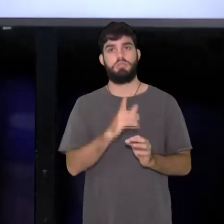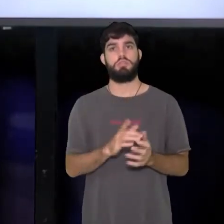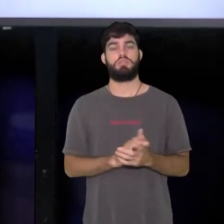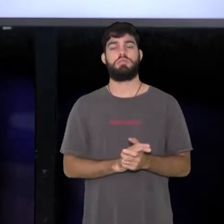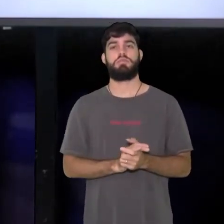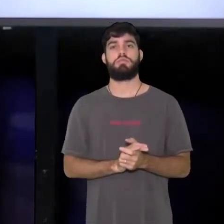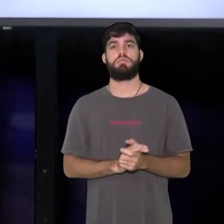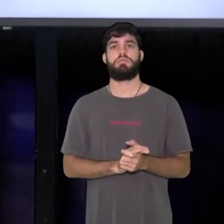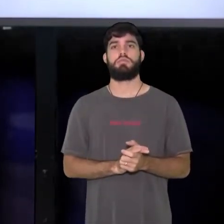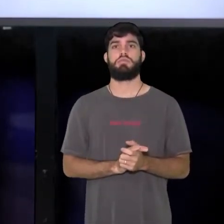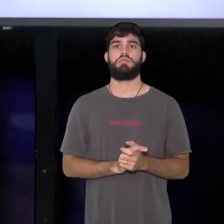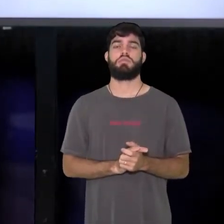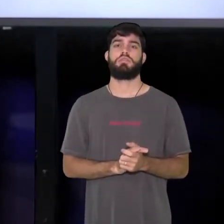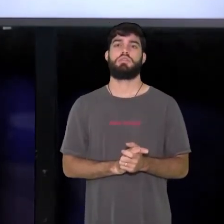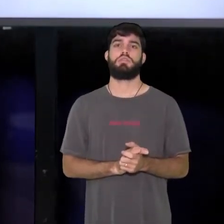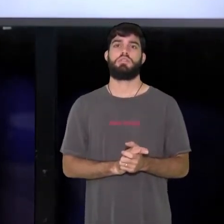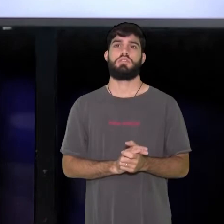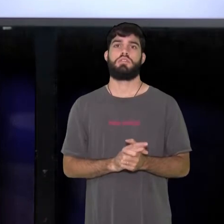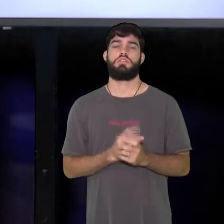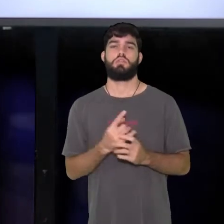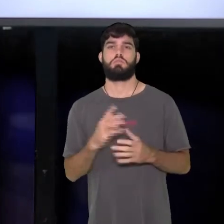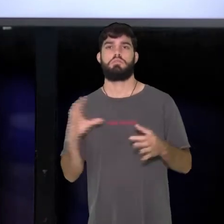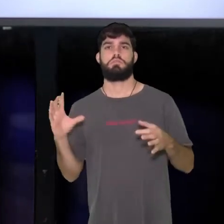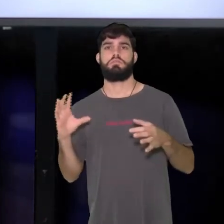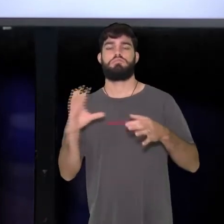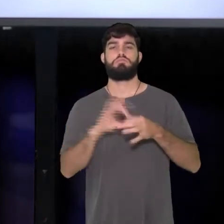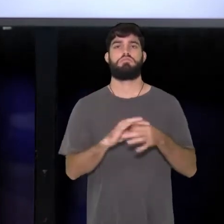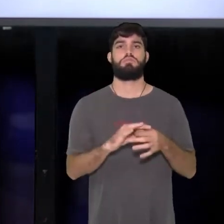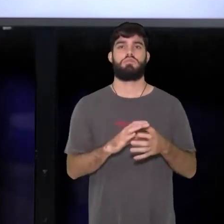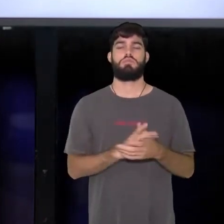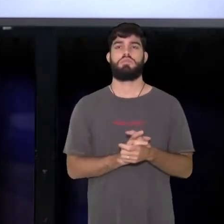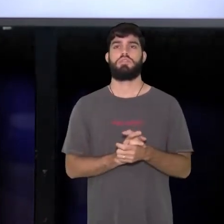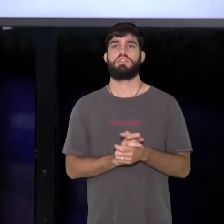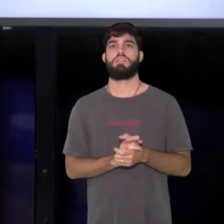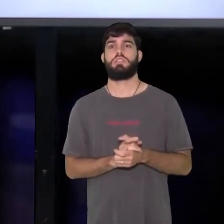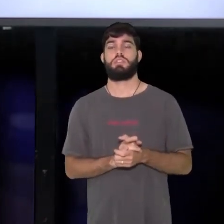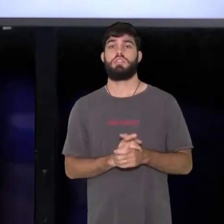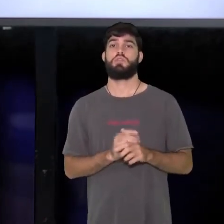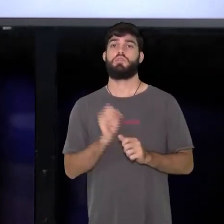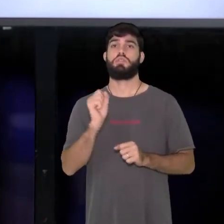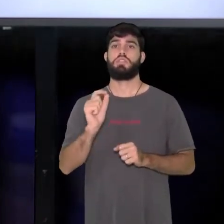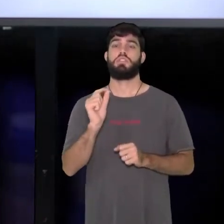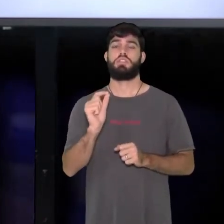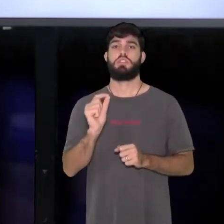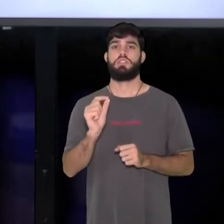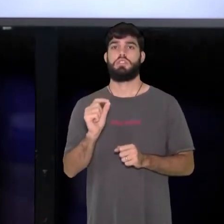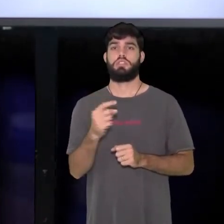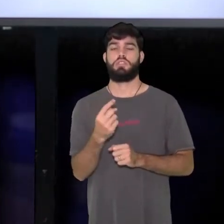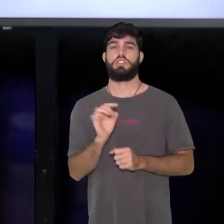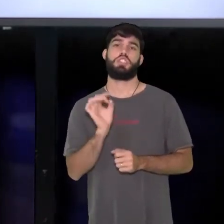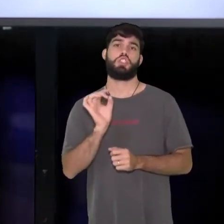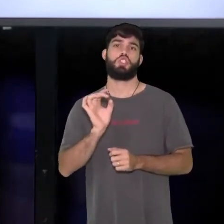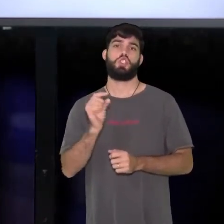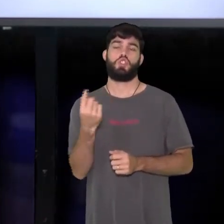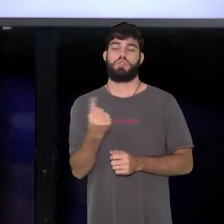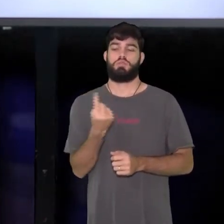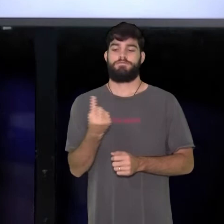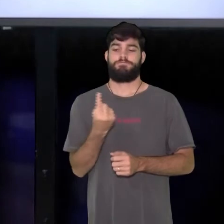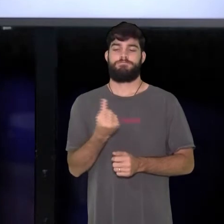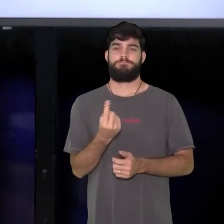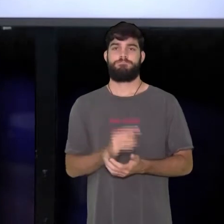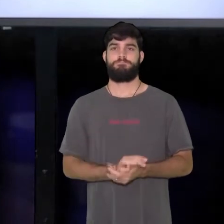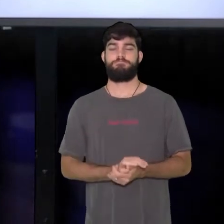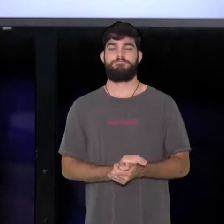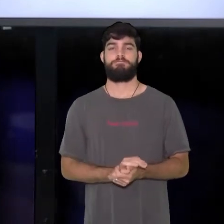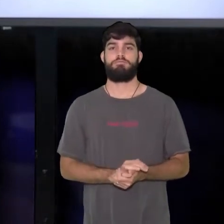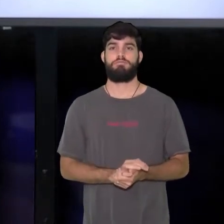têm facilidade de estabelecer uma conexão, uma interação. Elas estão sós.